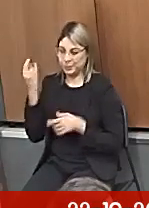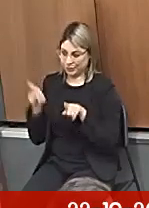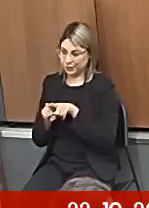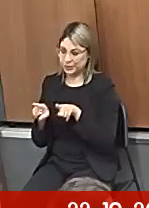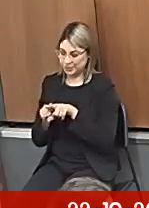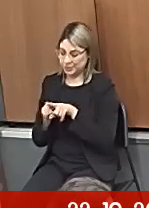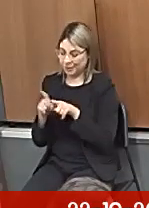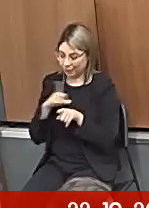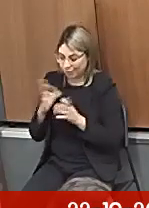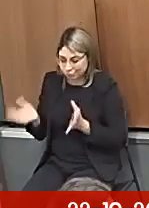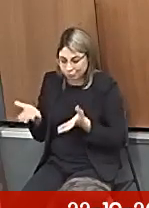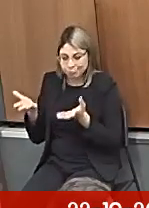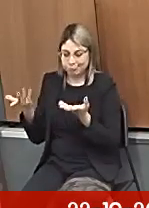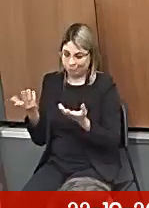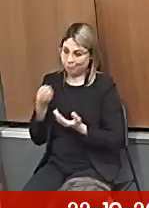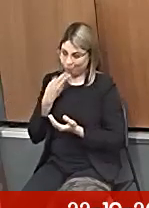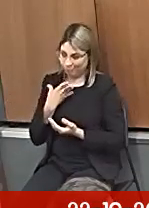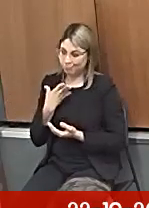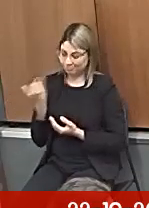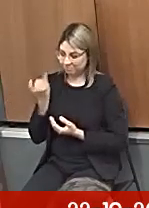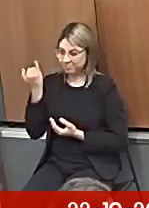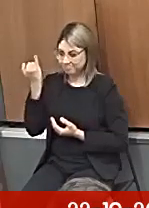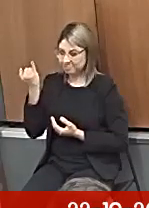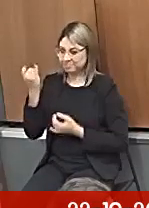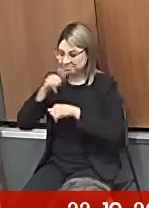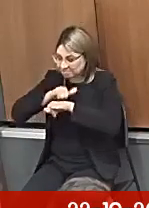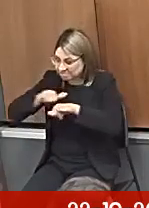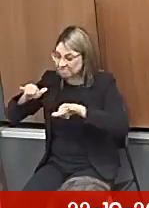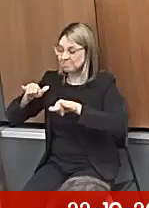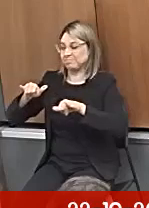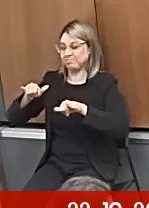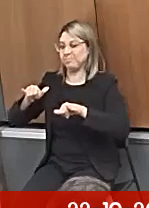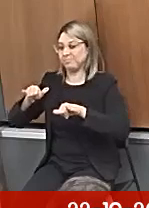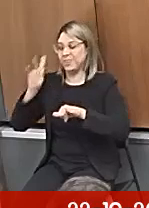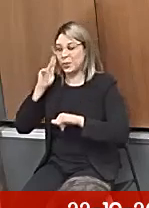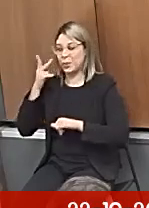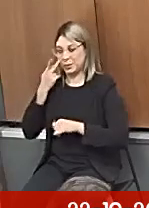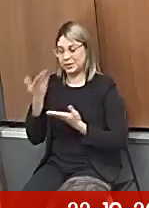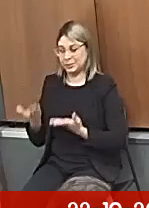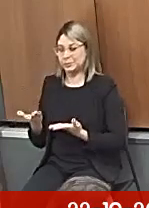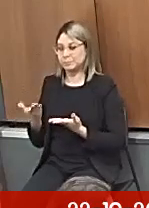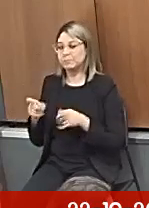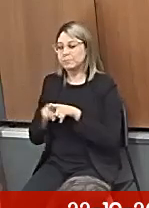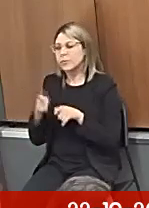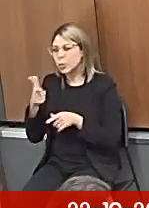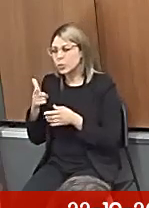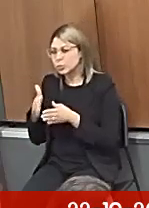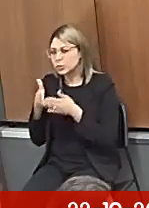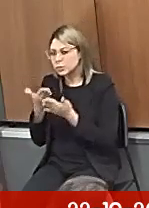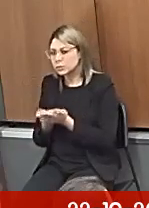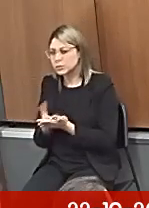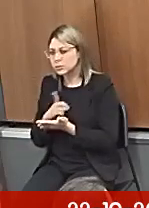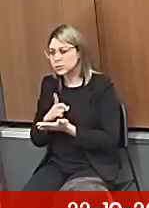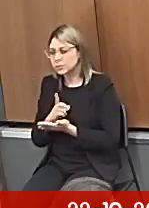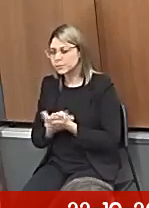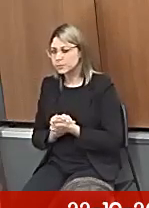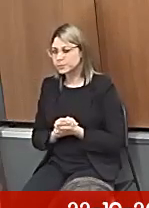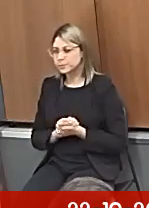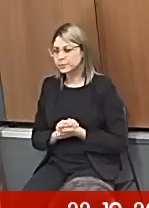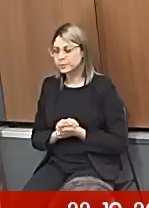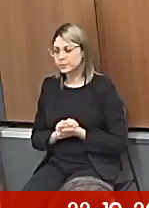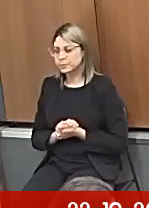também inspira aí, eu acho que é importante até publicizar esse reconhecimento. E tem um último requerimento?